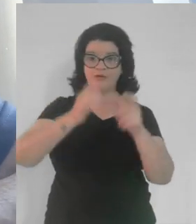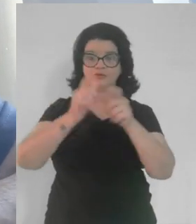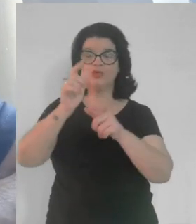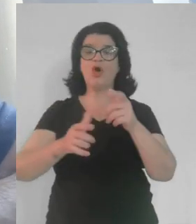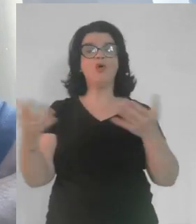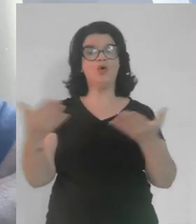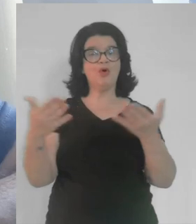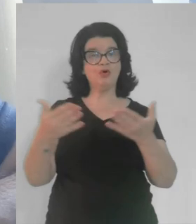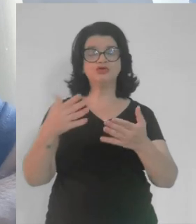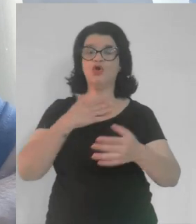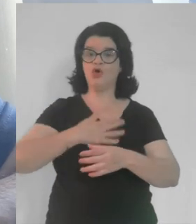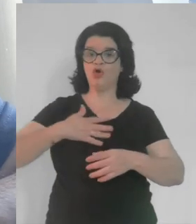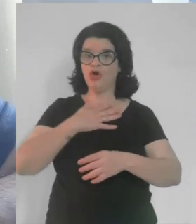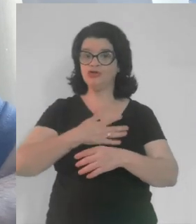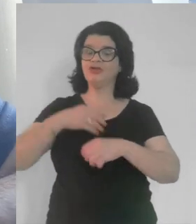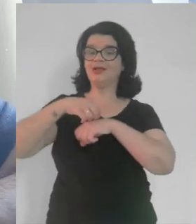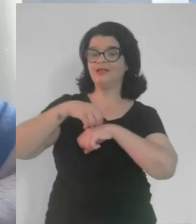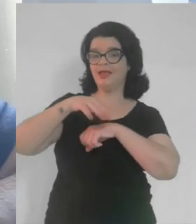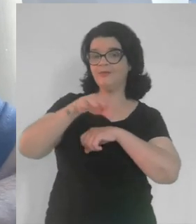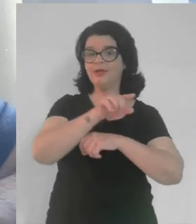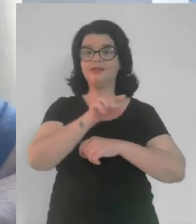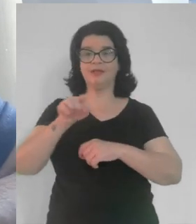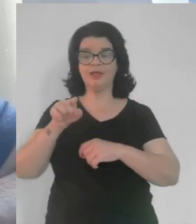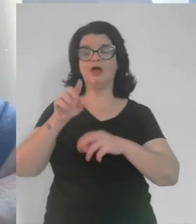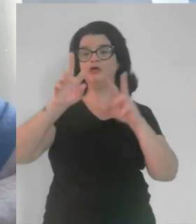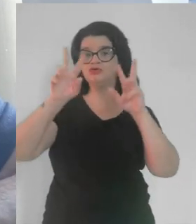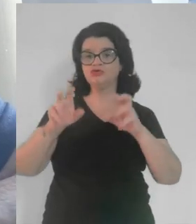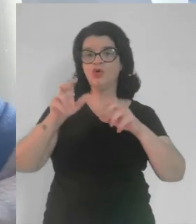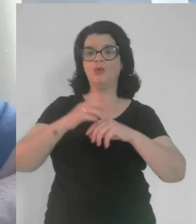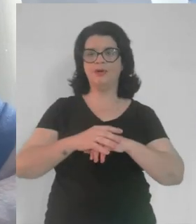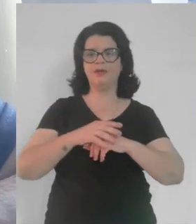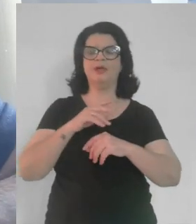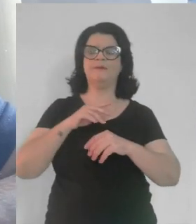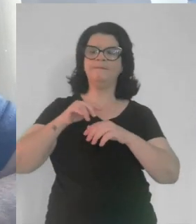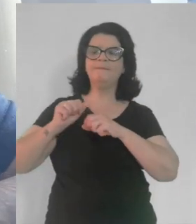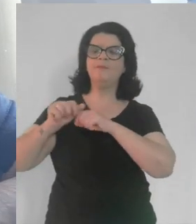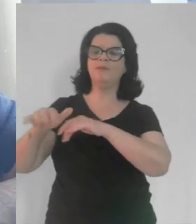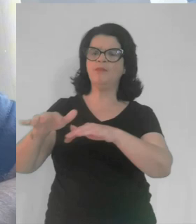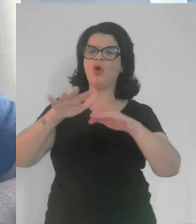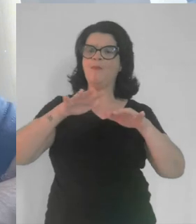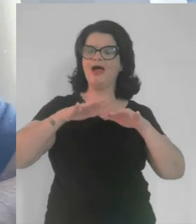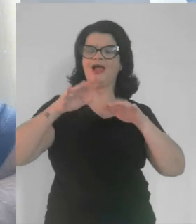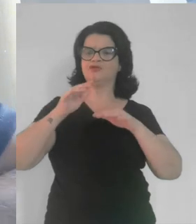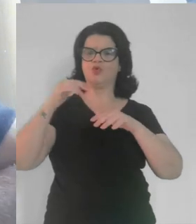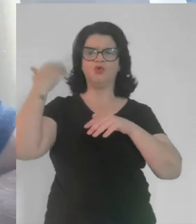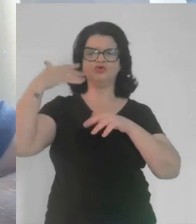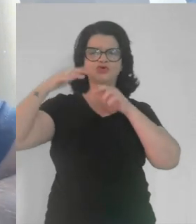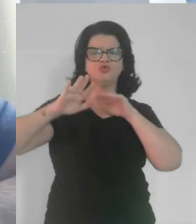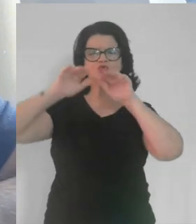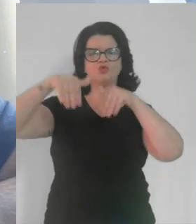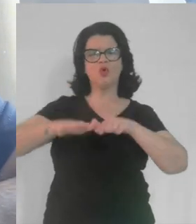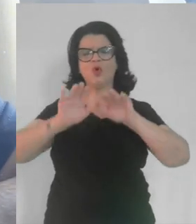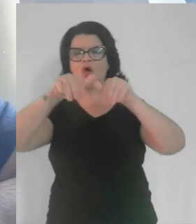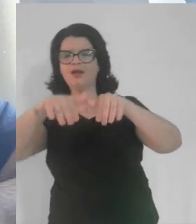no vídeo de hoje eu gostaria de dar uma dica a vocês sobre propagação de ondas sonoras. E eu